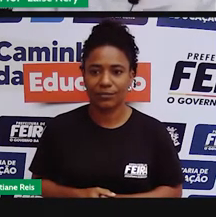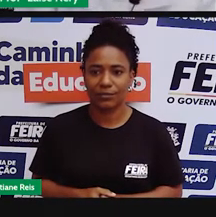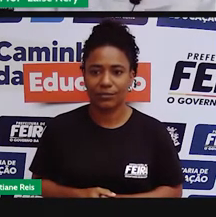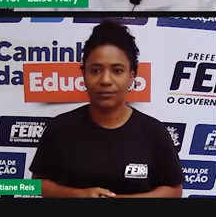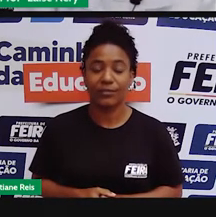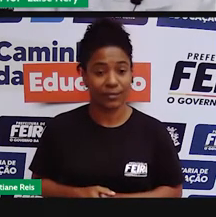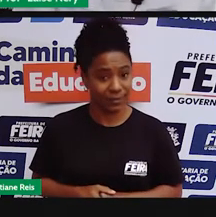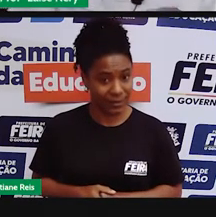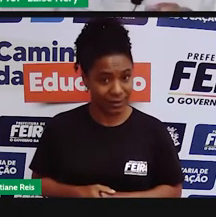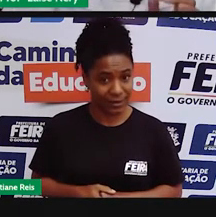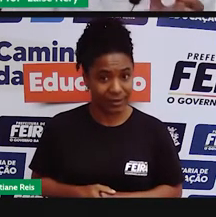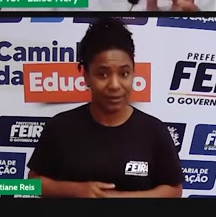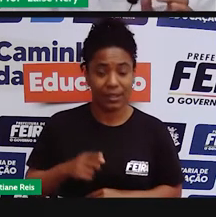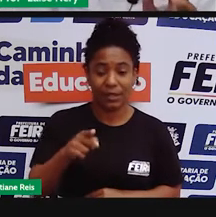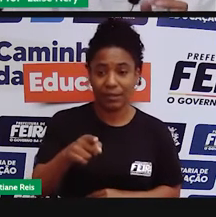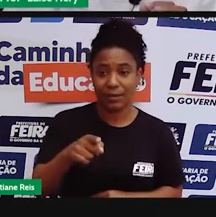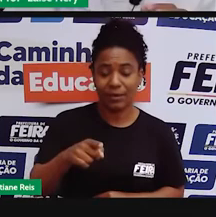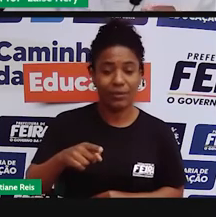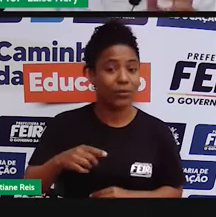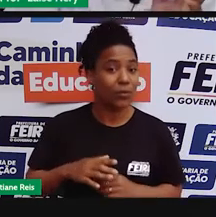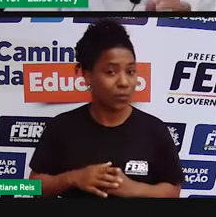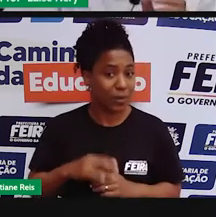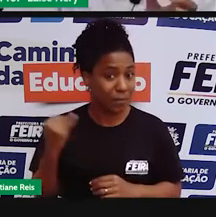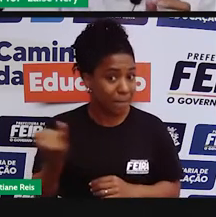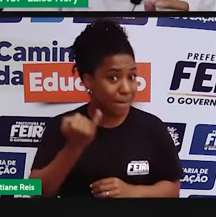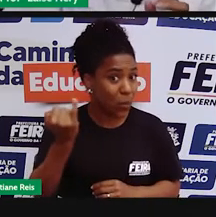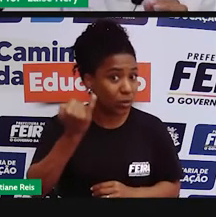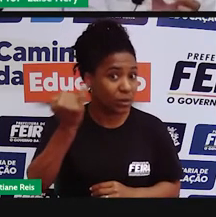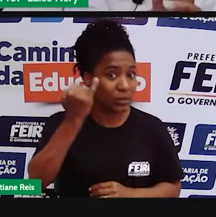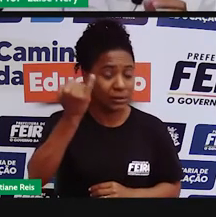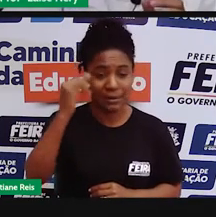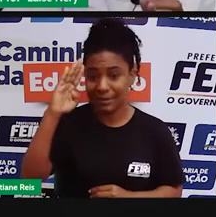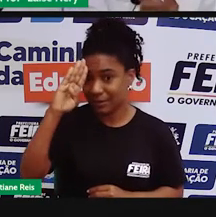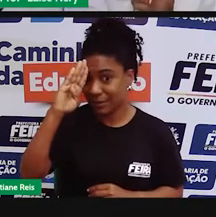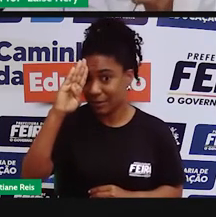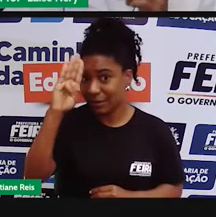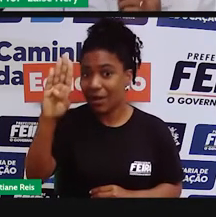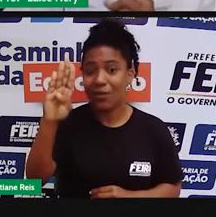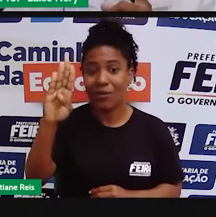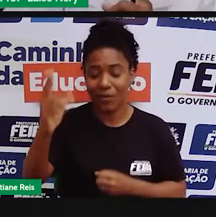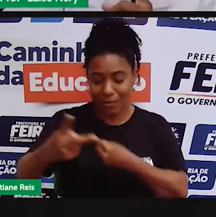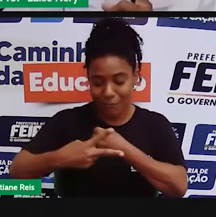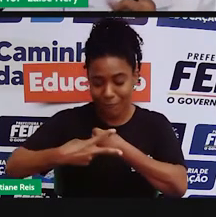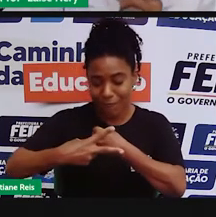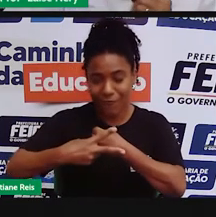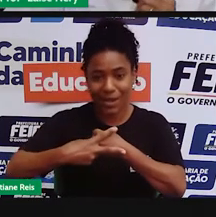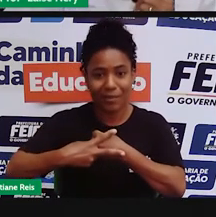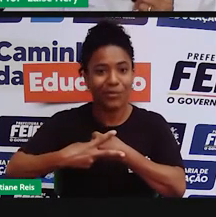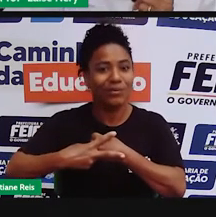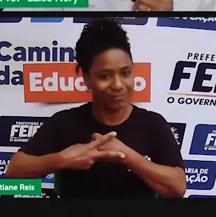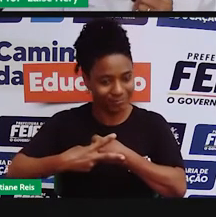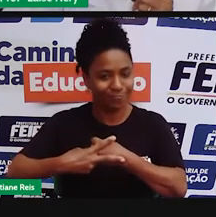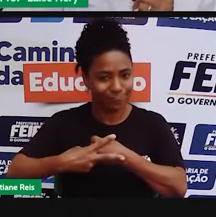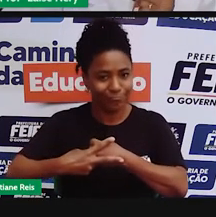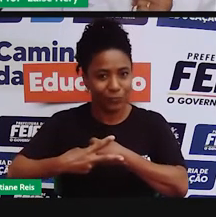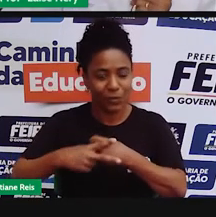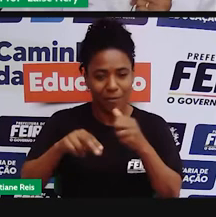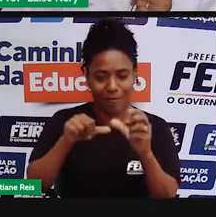E o mais importante é que os verbos são variáveis de acordo com o tempo.